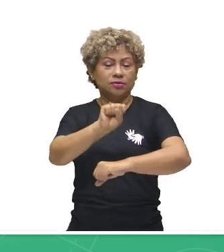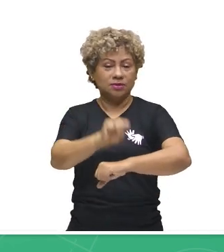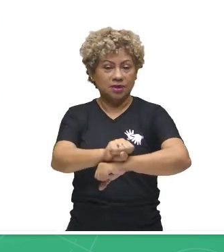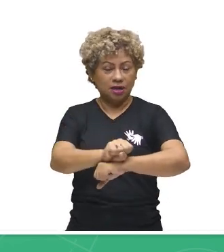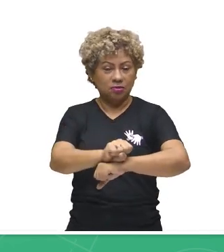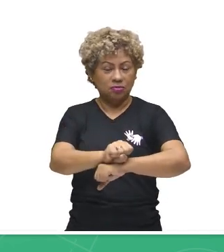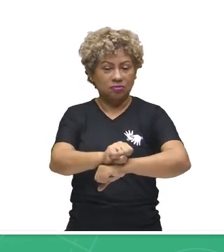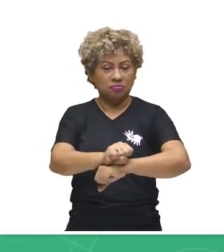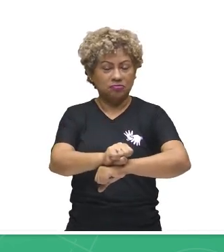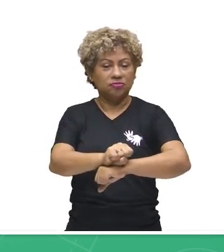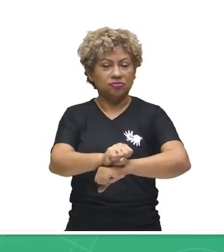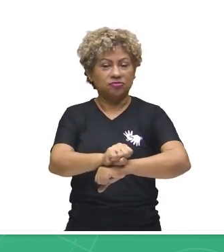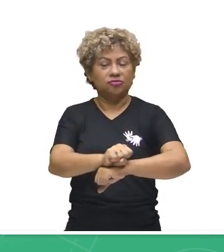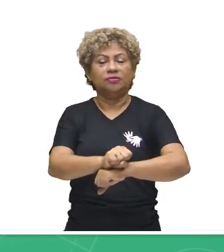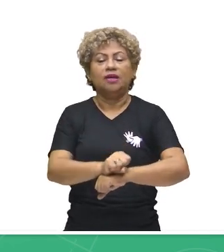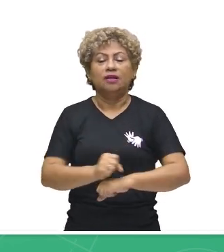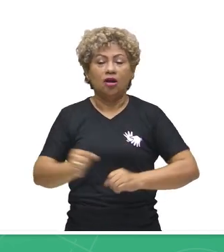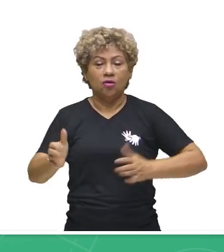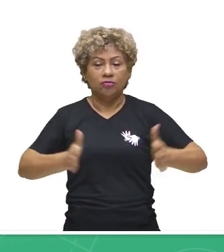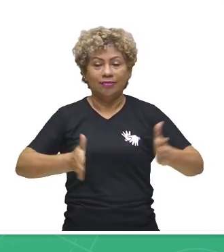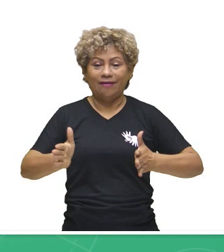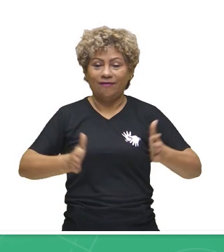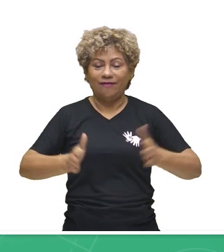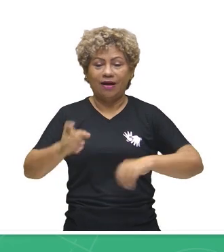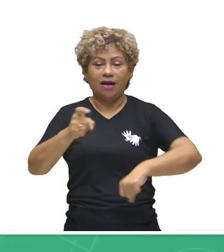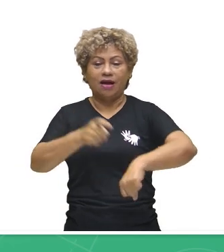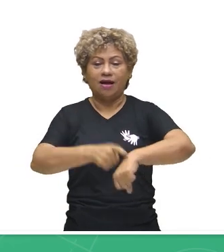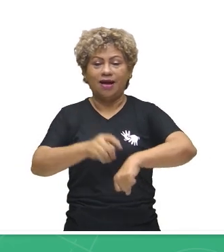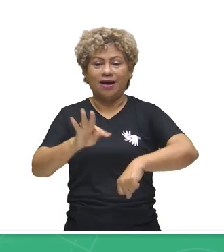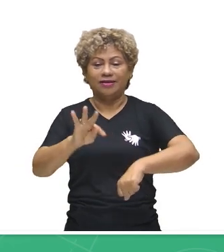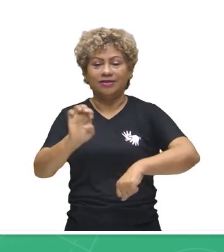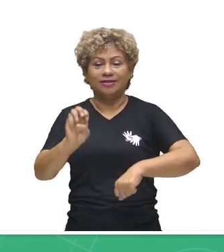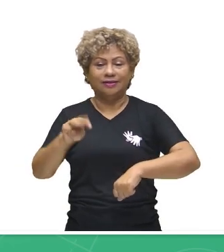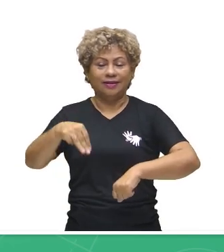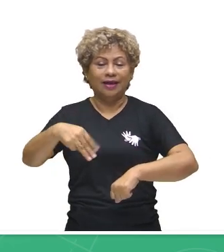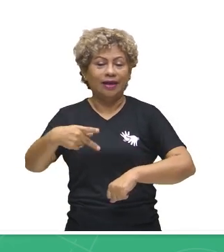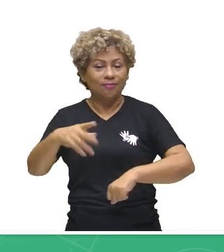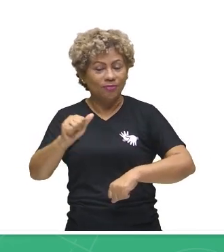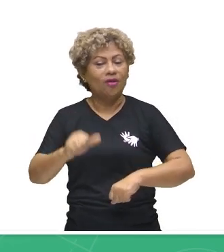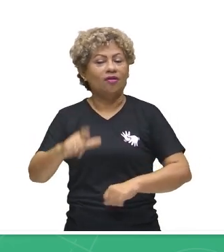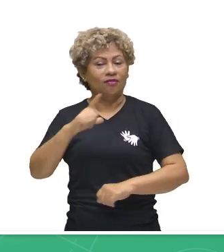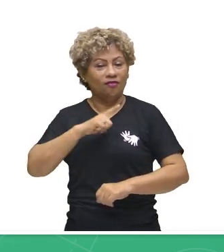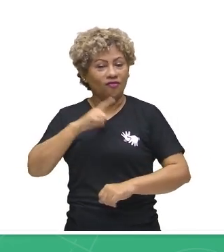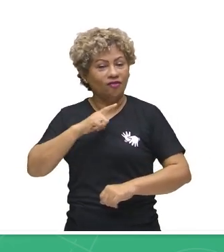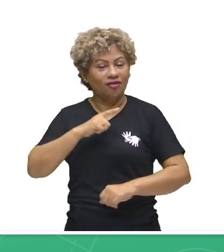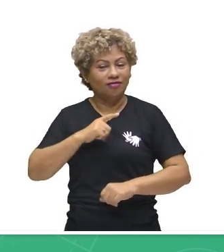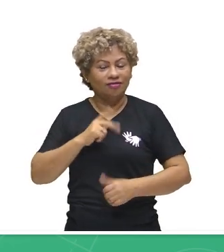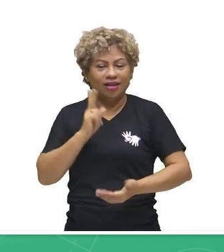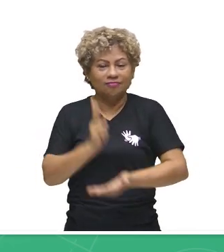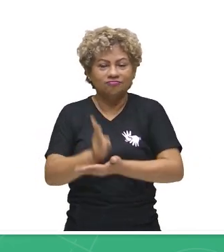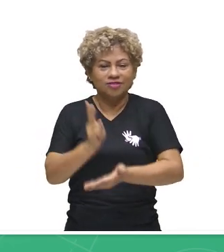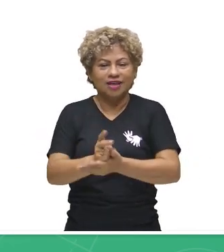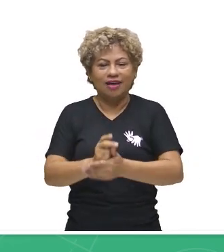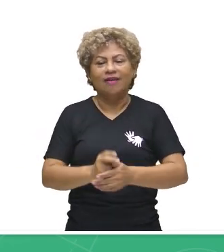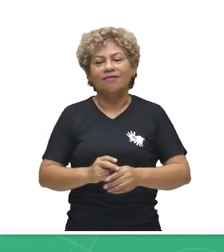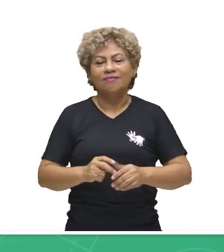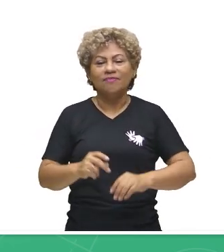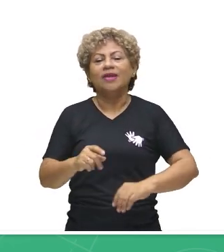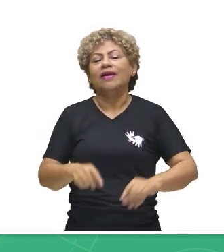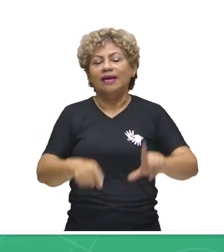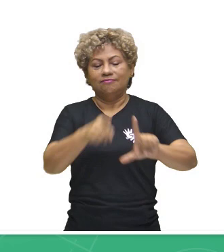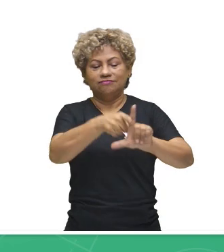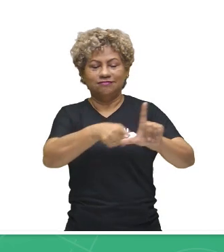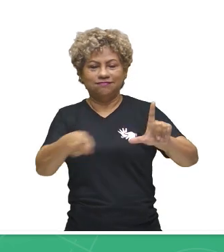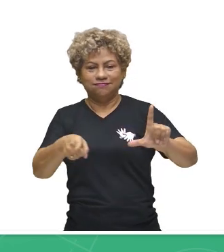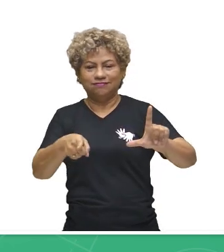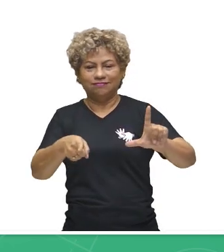intervalo de tempo, eu tenho que a minha velocidade, ela é constante.